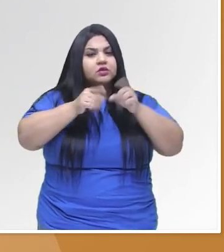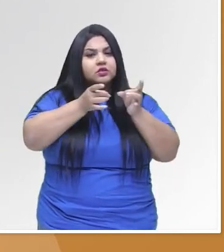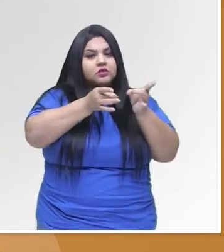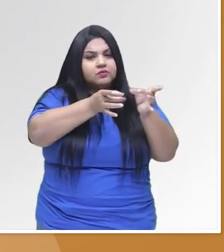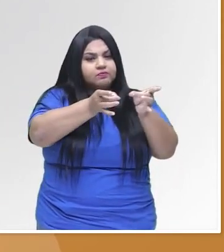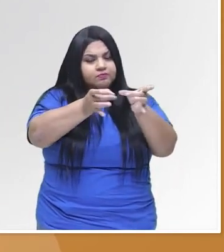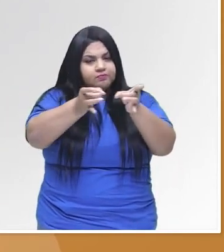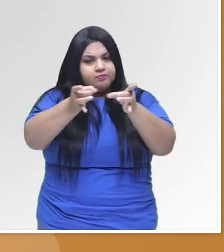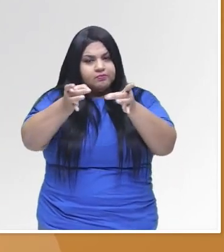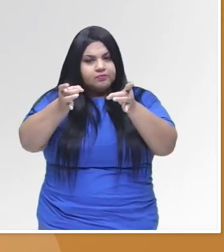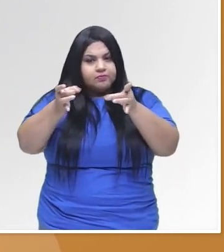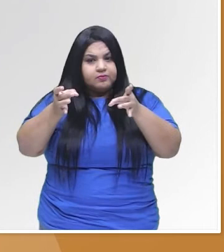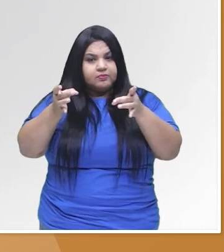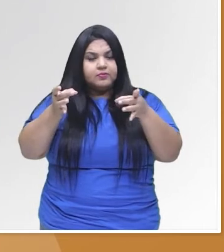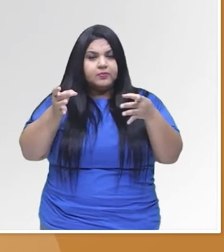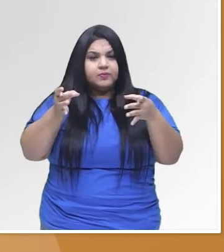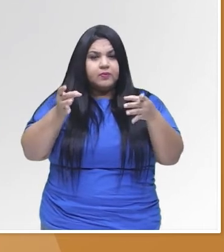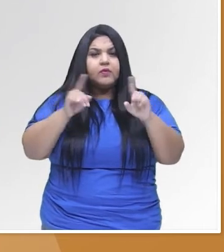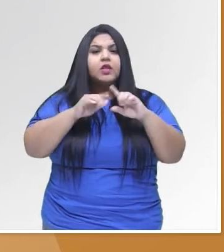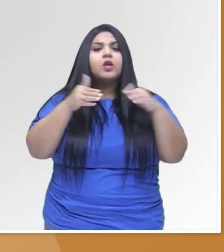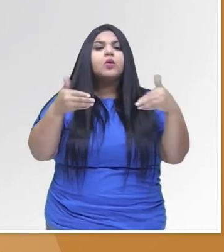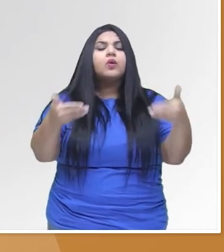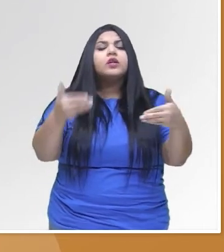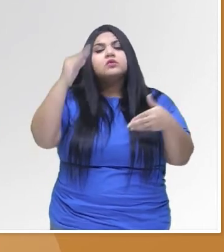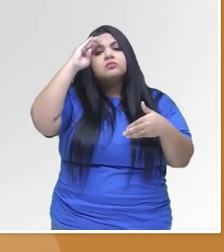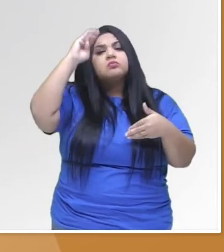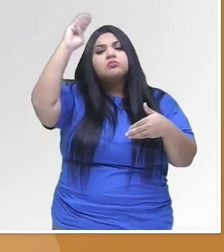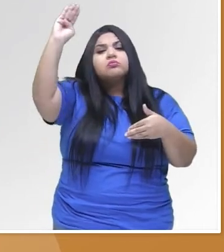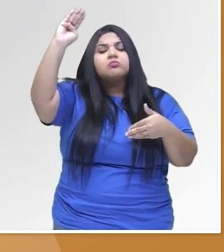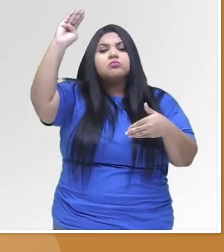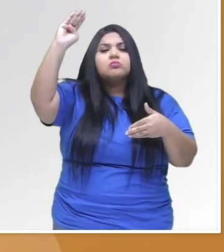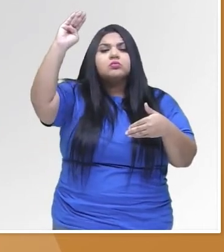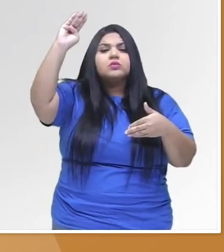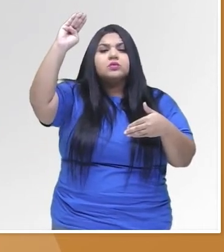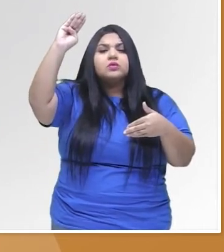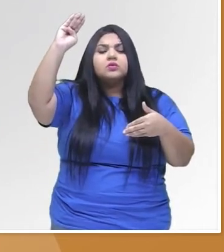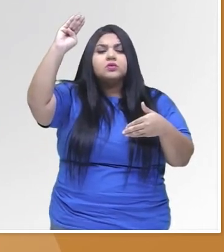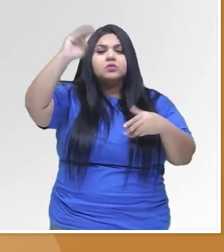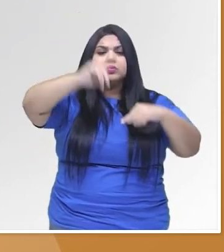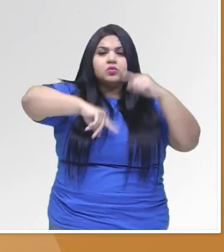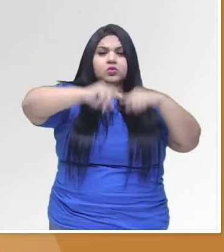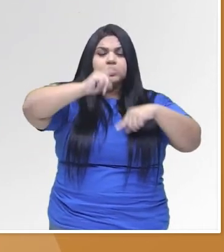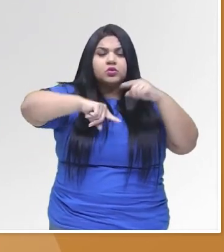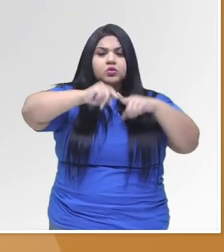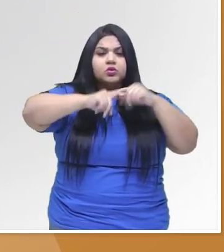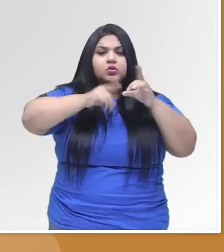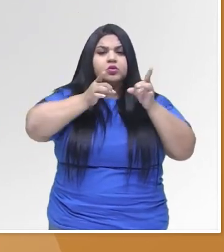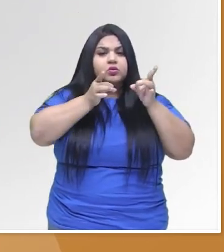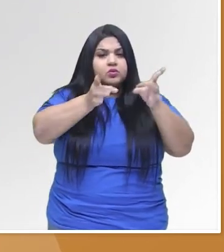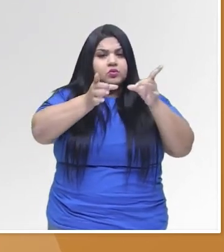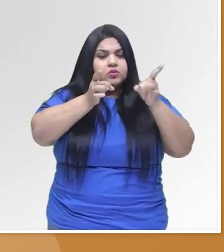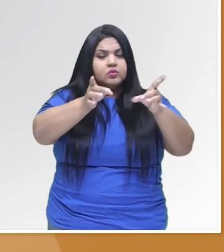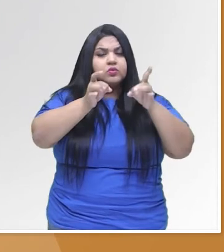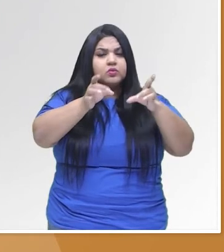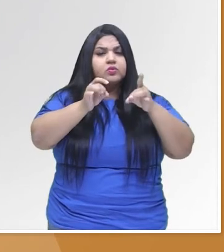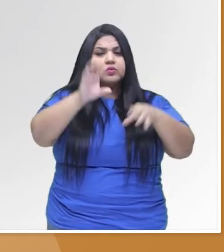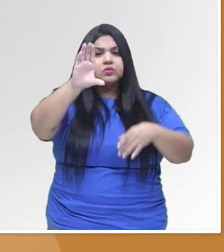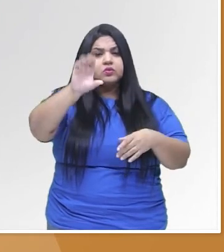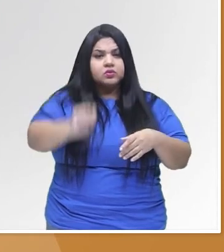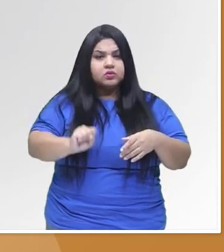exportações, tá? Quais são os principais produtos de exportação do